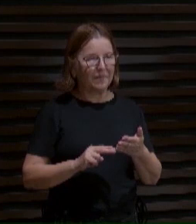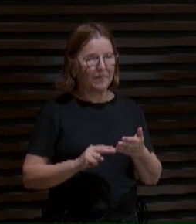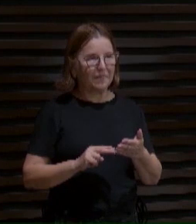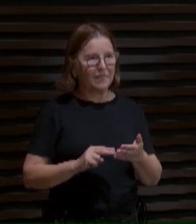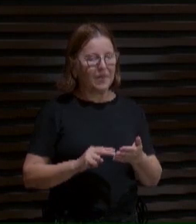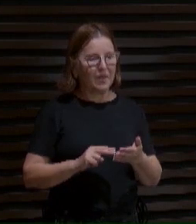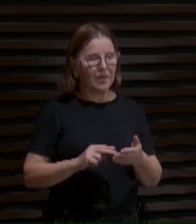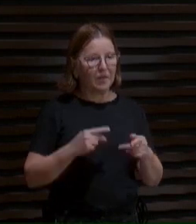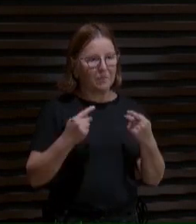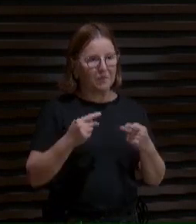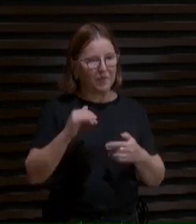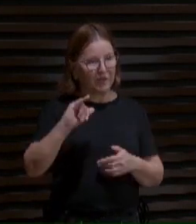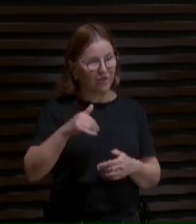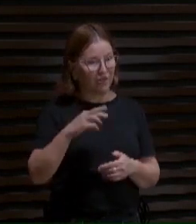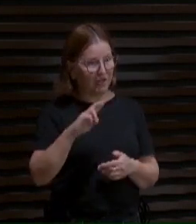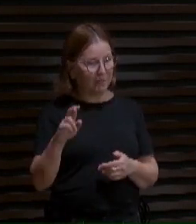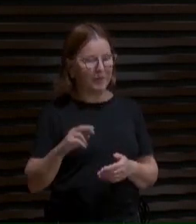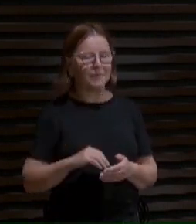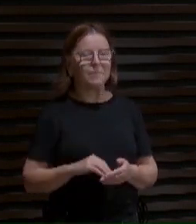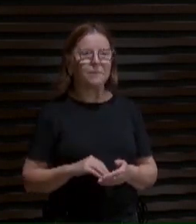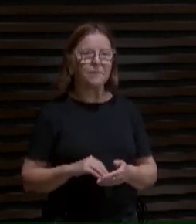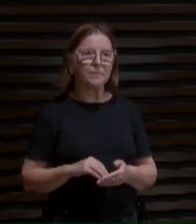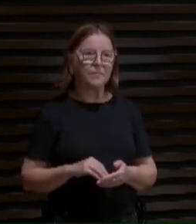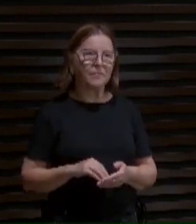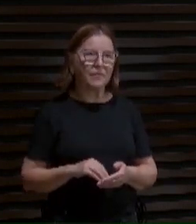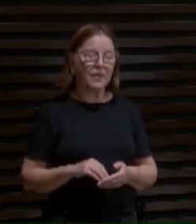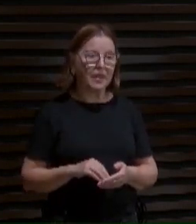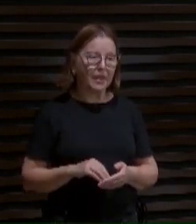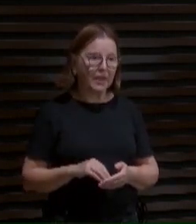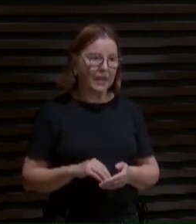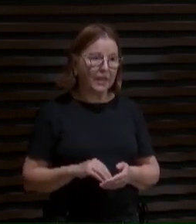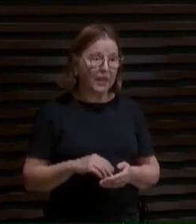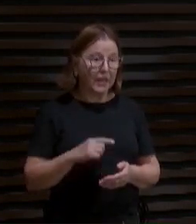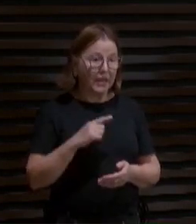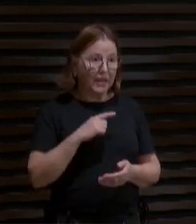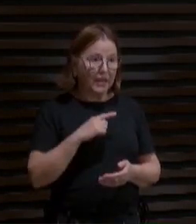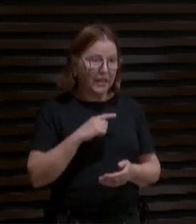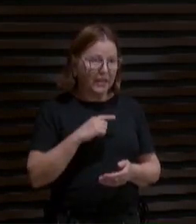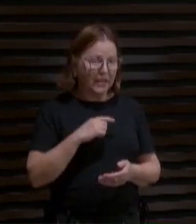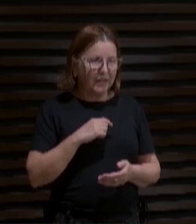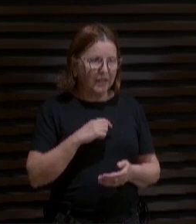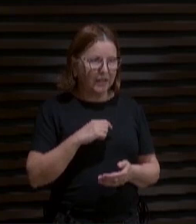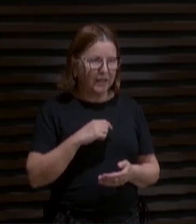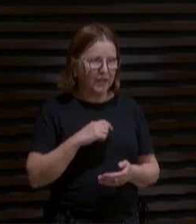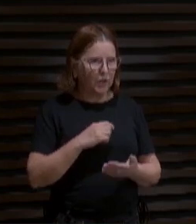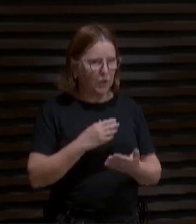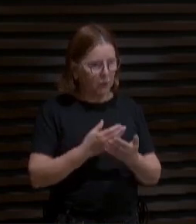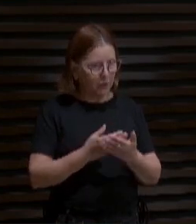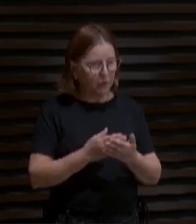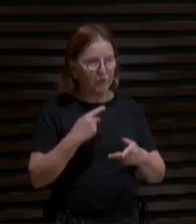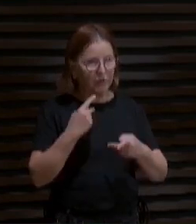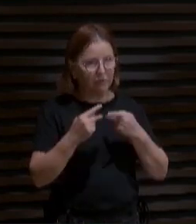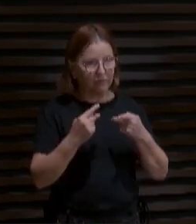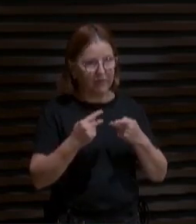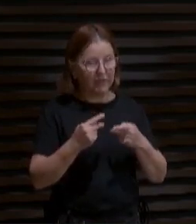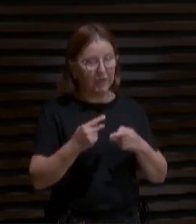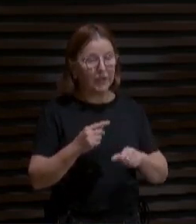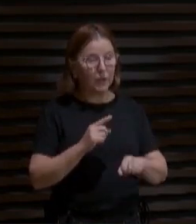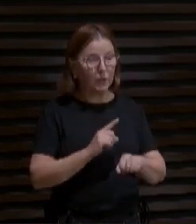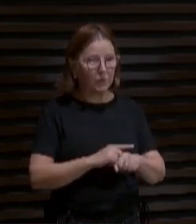Estudos recentes estão mostrando que quando nós lemos a Bíblia nós produzimos